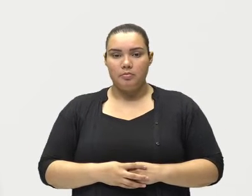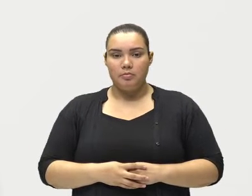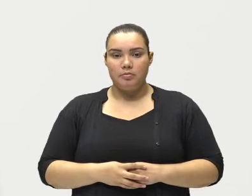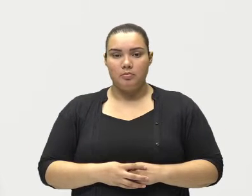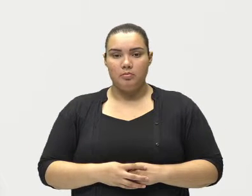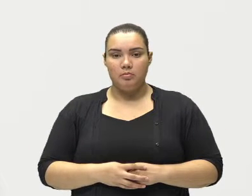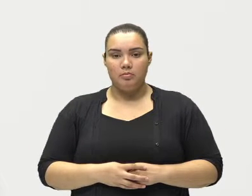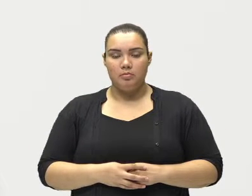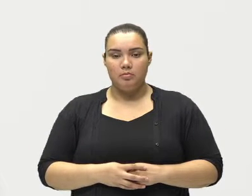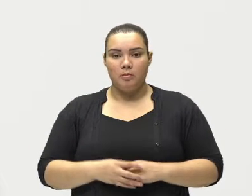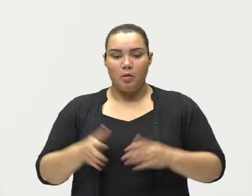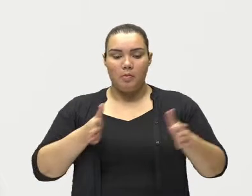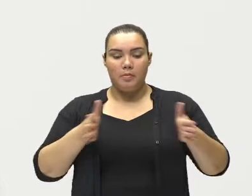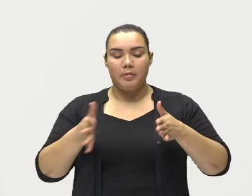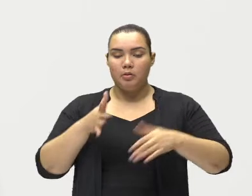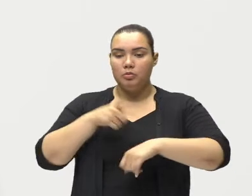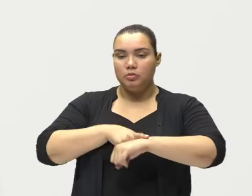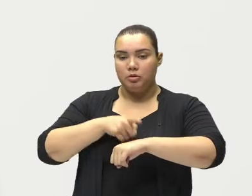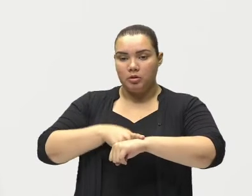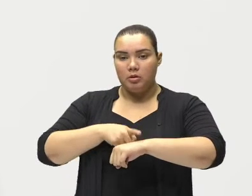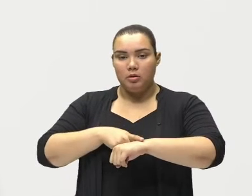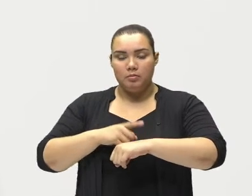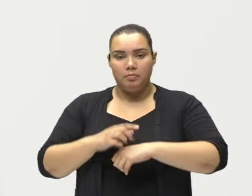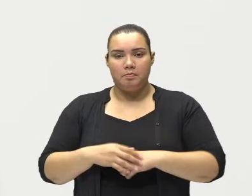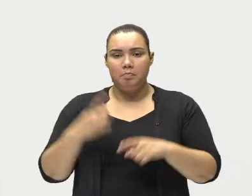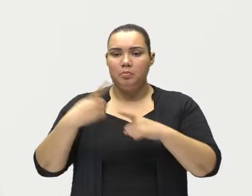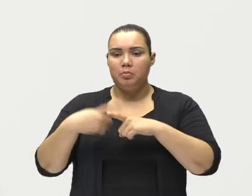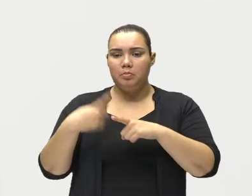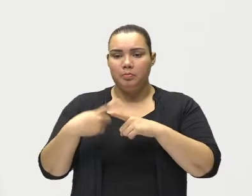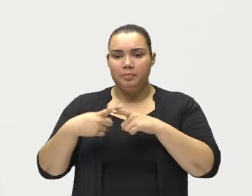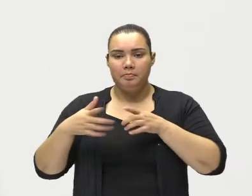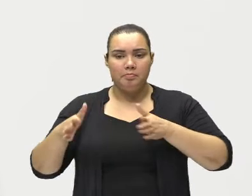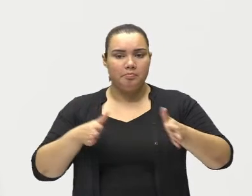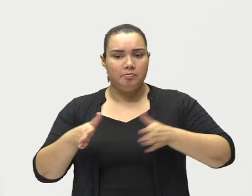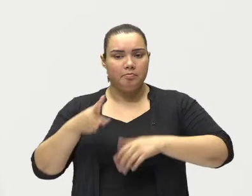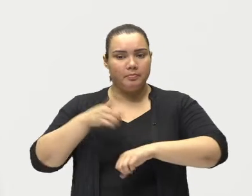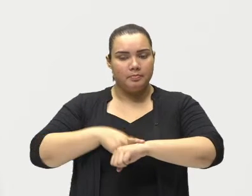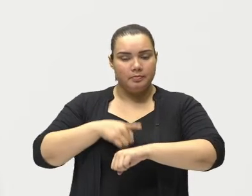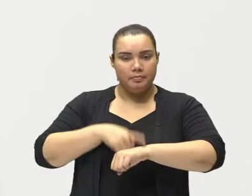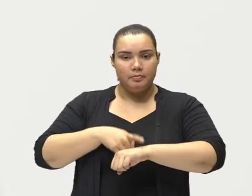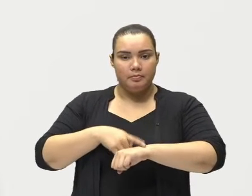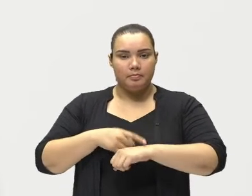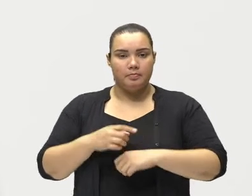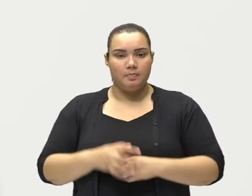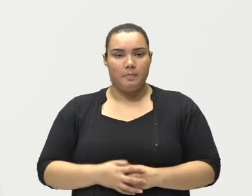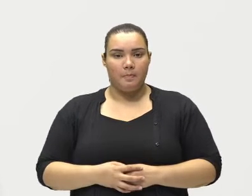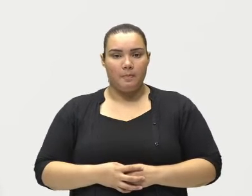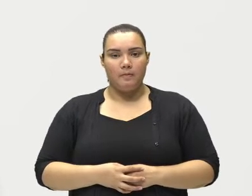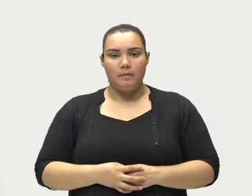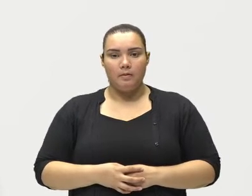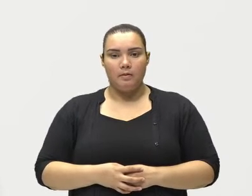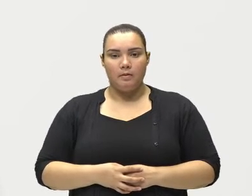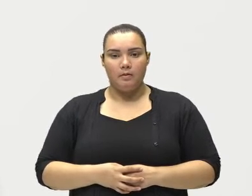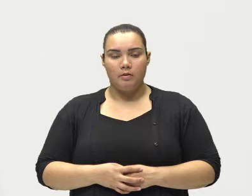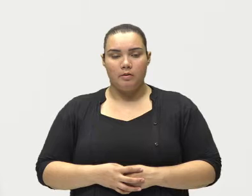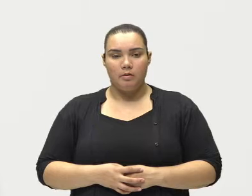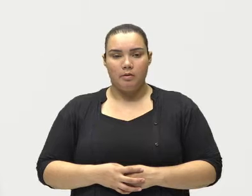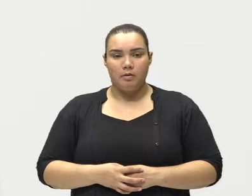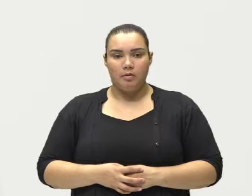Adverbial. Temporal. Por quê, professor? Olha só aqui, ó. Aqui,